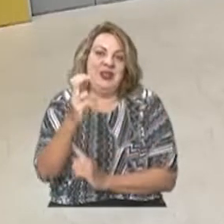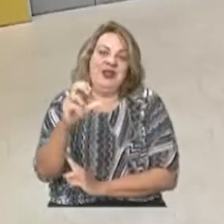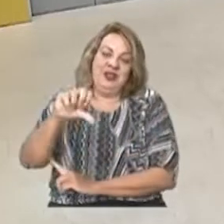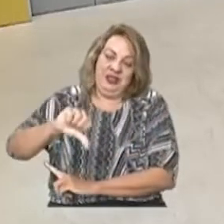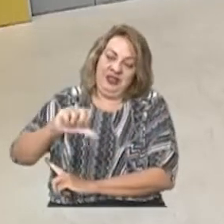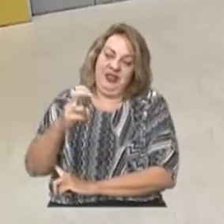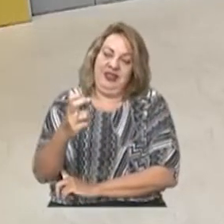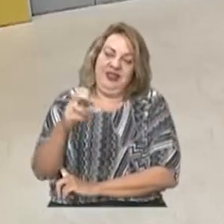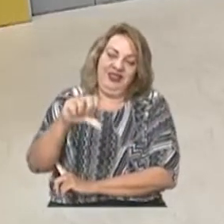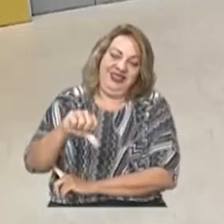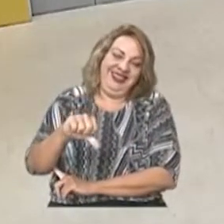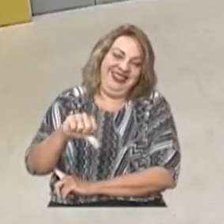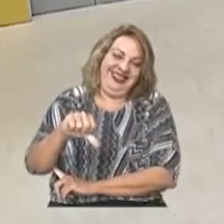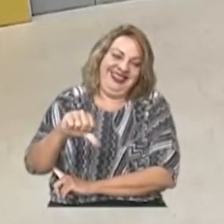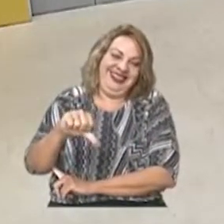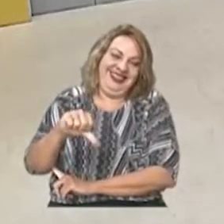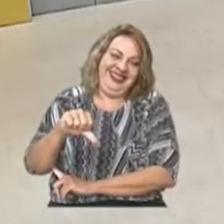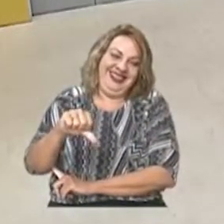59.